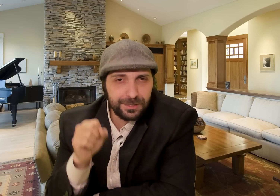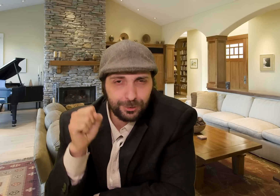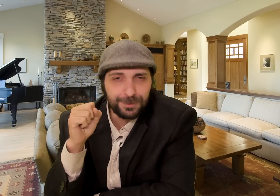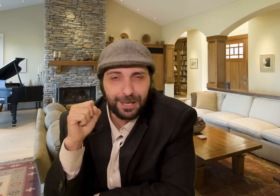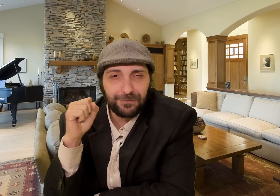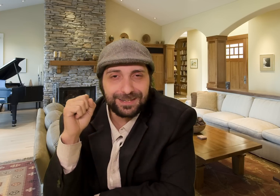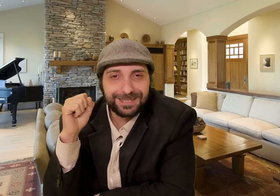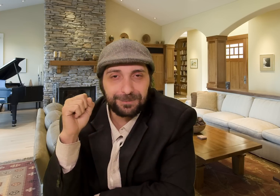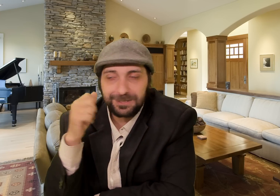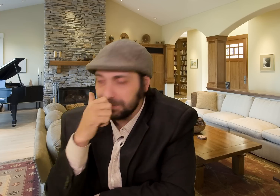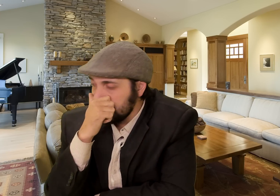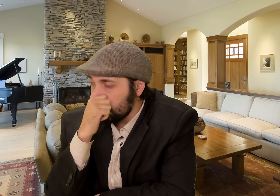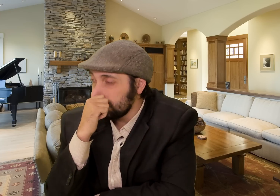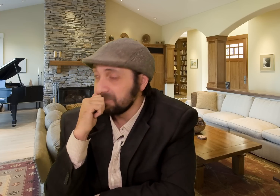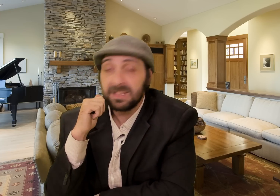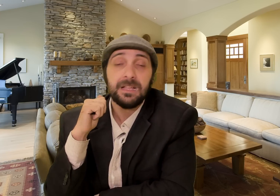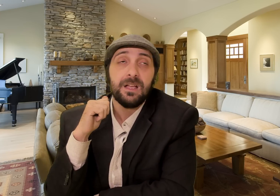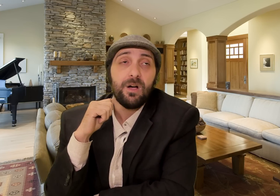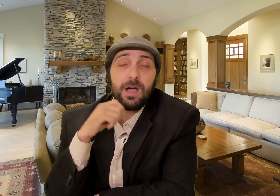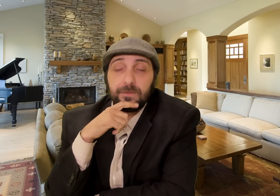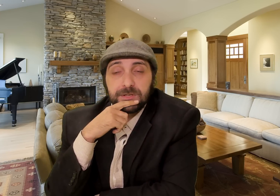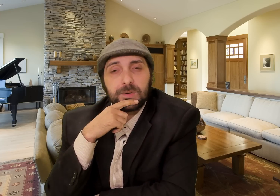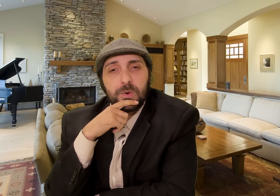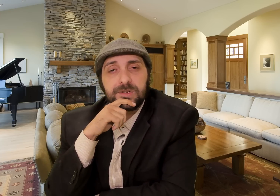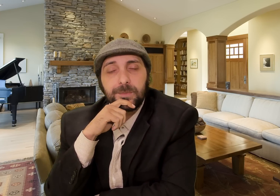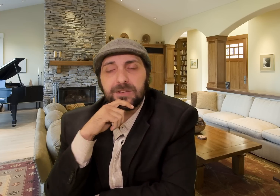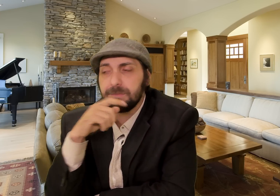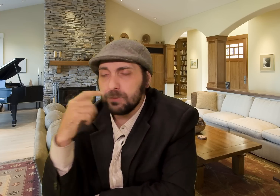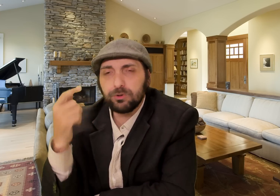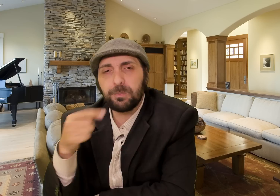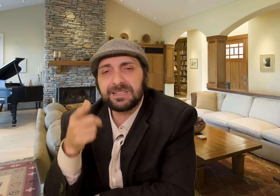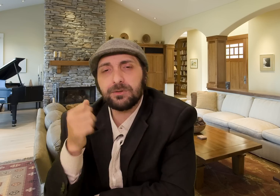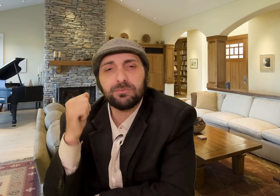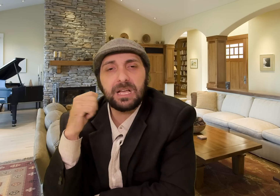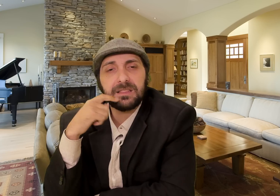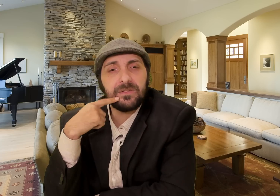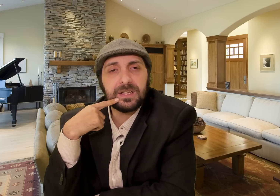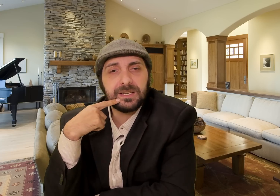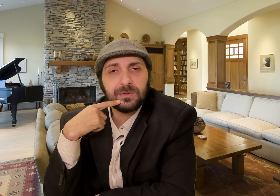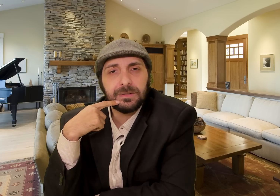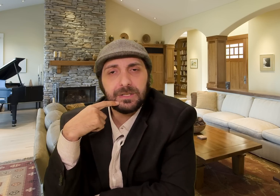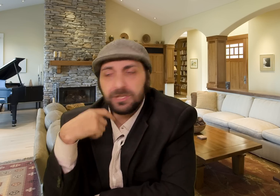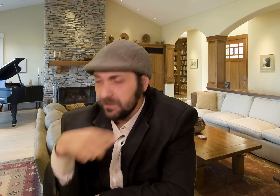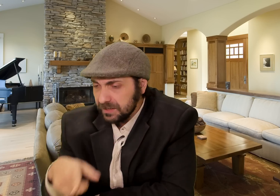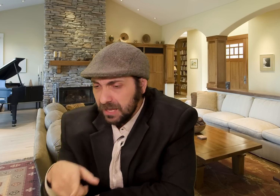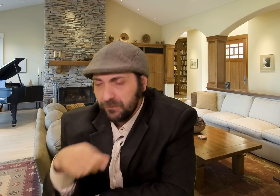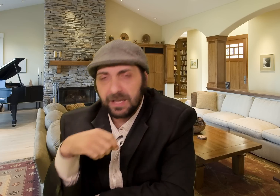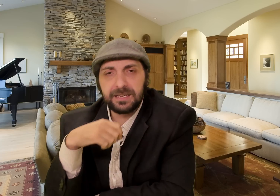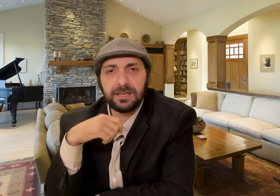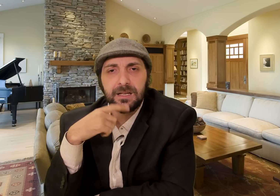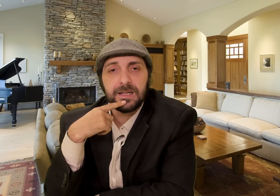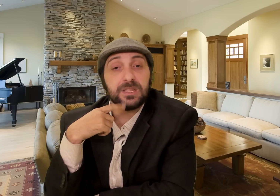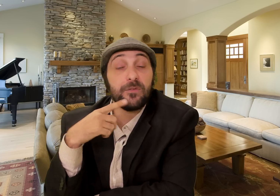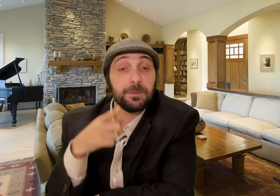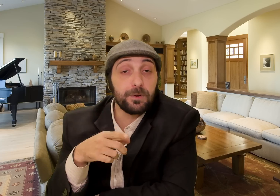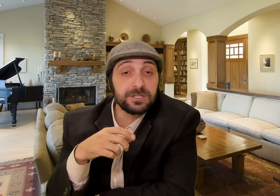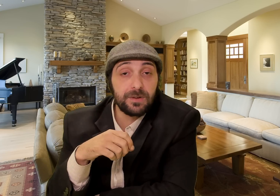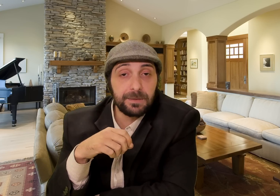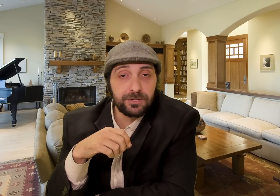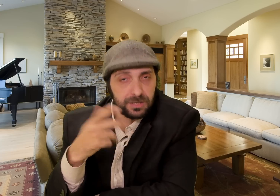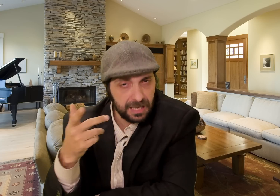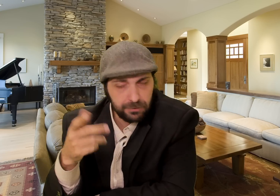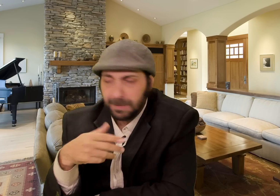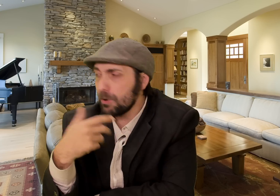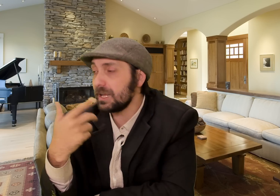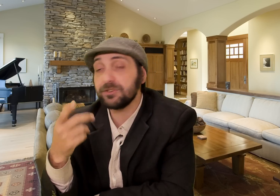falou alguma coisa sobre interferência na Polícia Federal olha eu vou dizer uma coisa Eu Me admiro muito presente não está interferindo interferir interferir